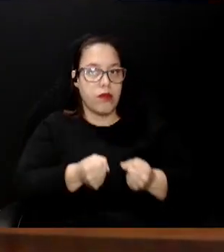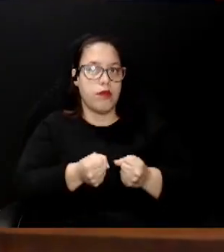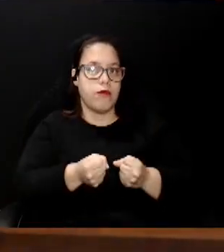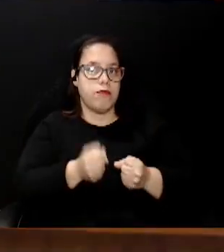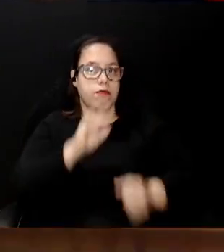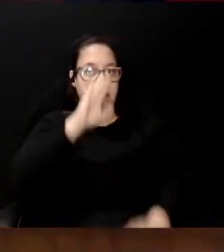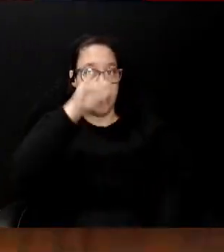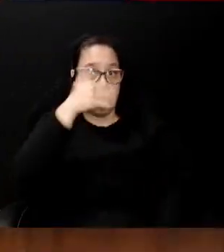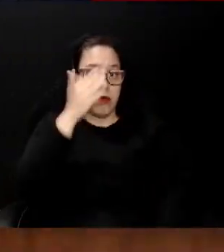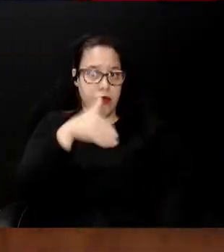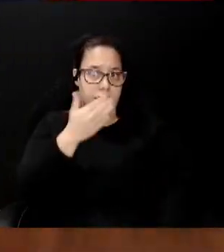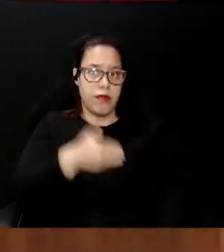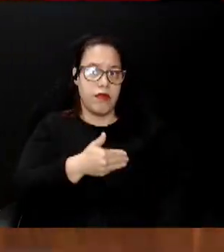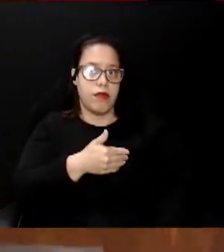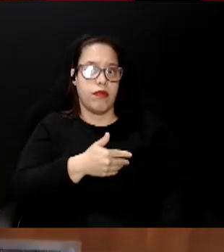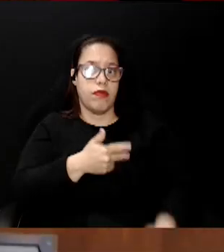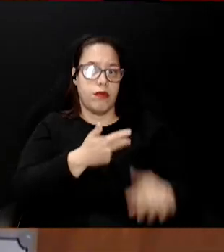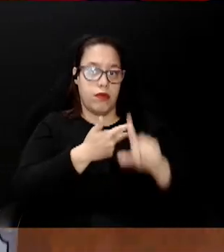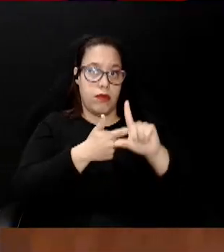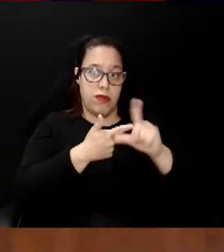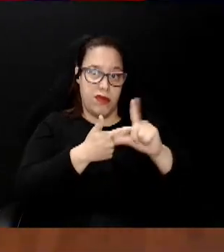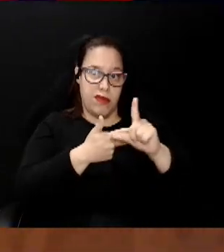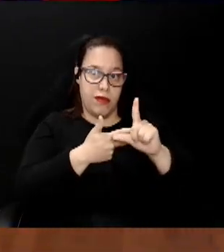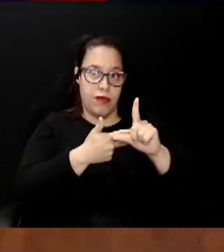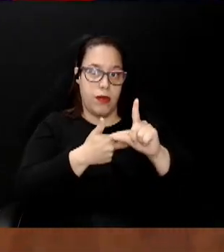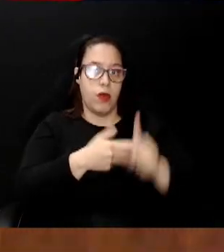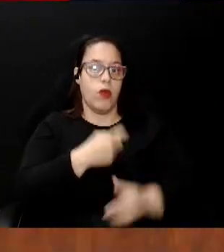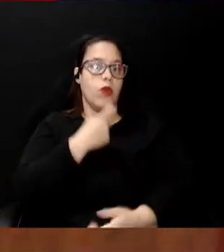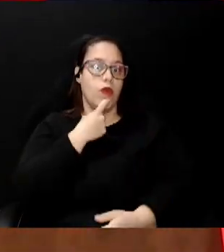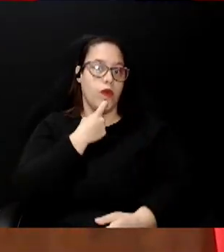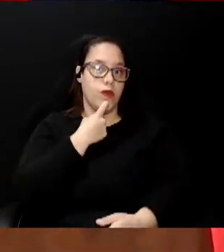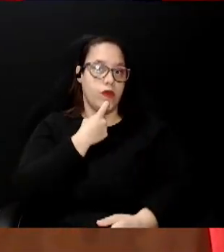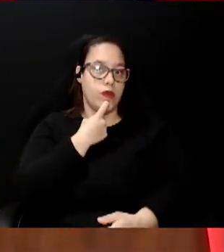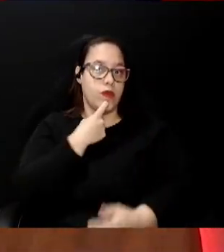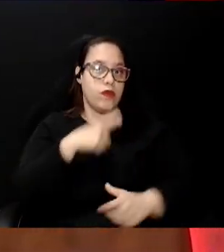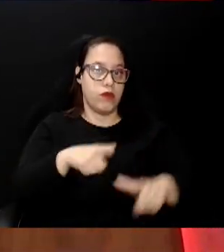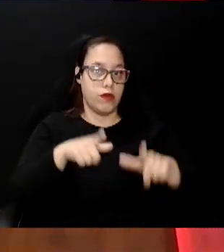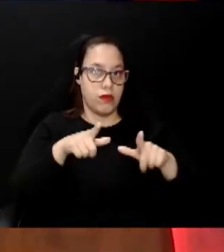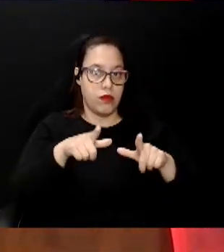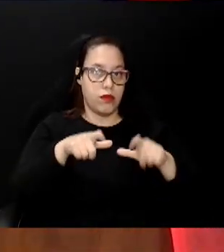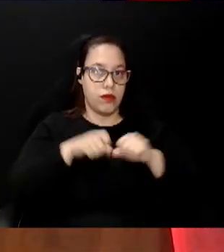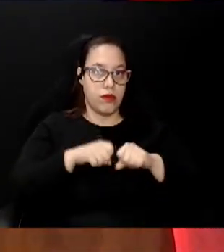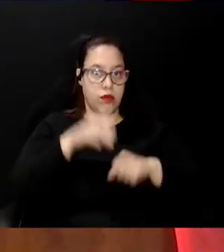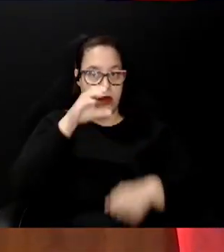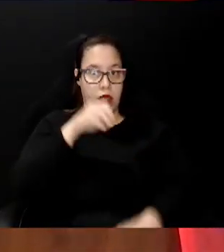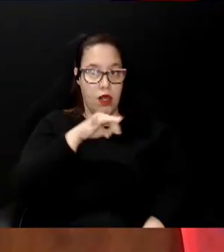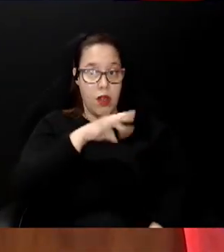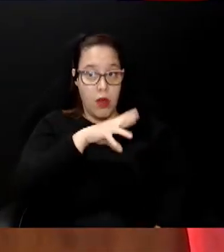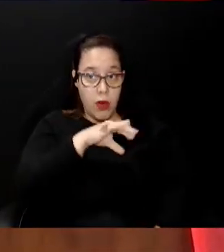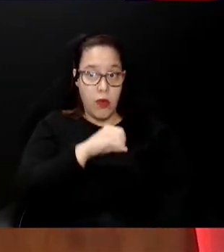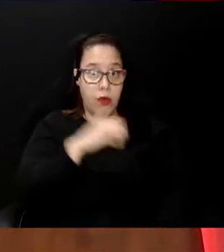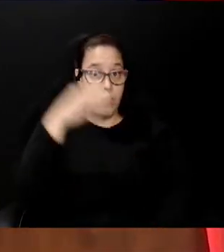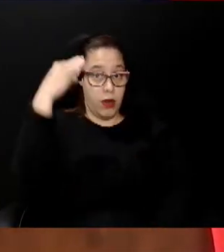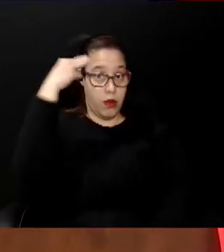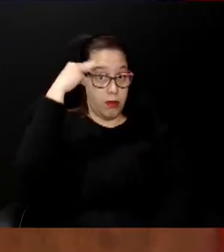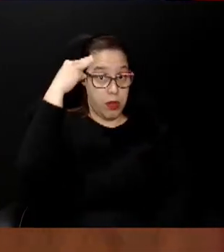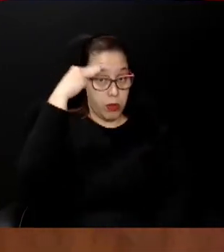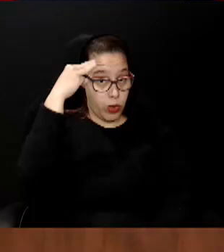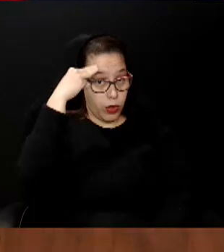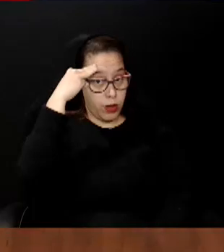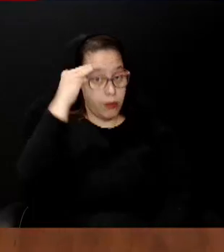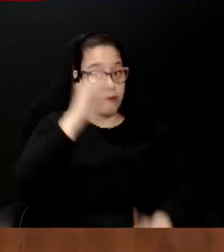do Legislativo de Campinas, o título de cidadão emérito in memoriam. A homenagem